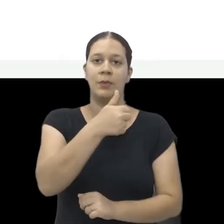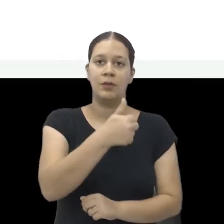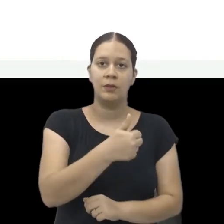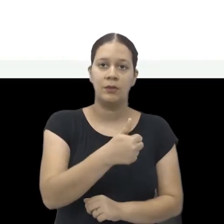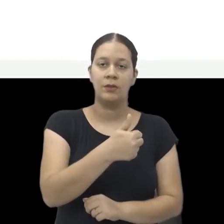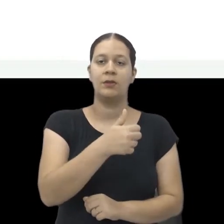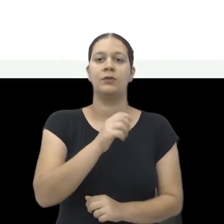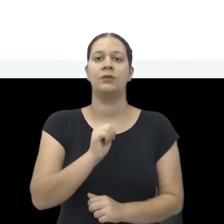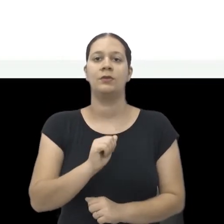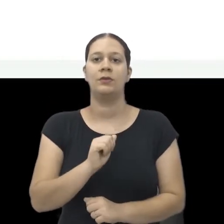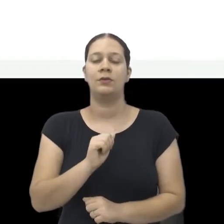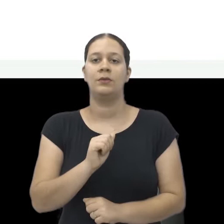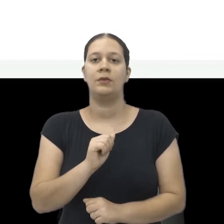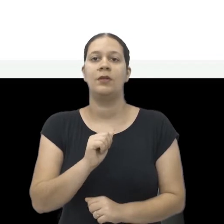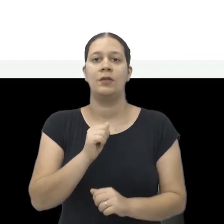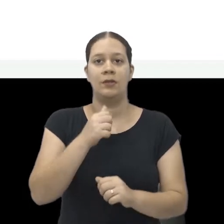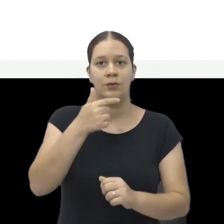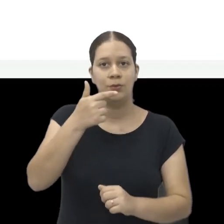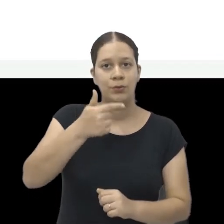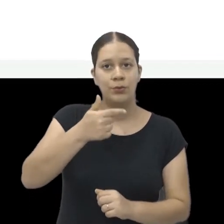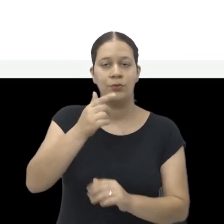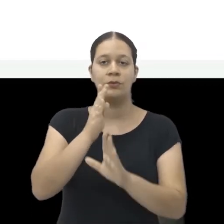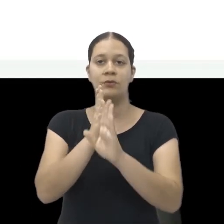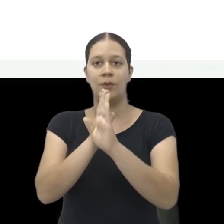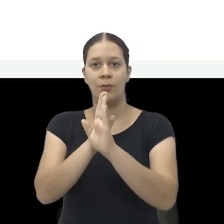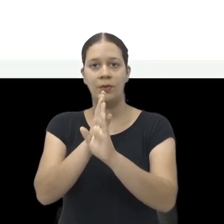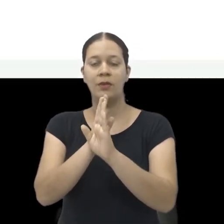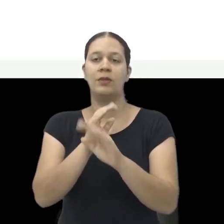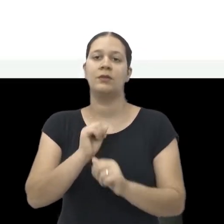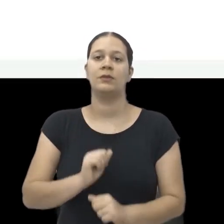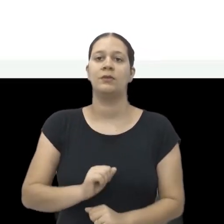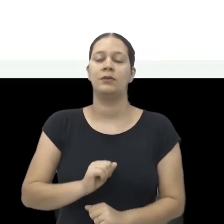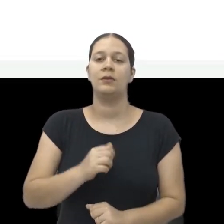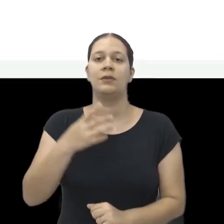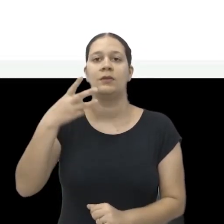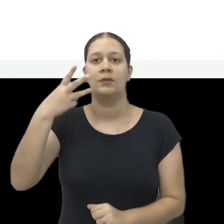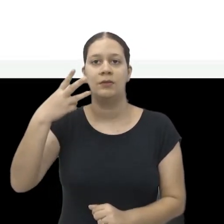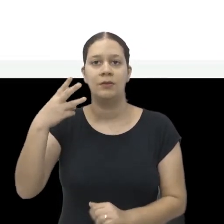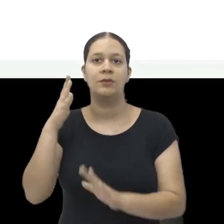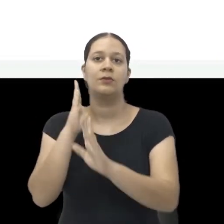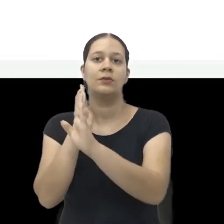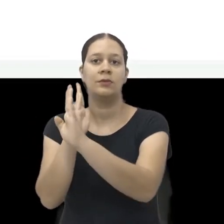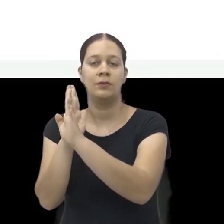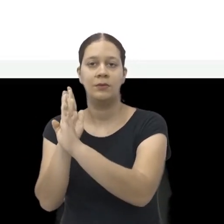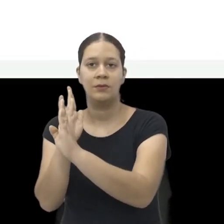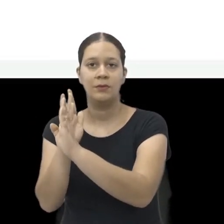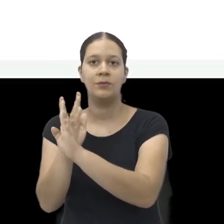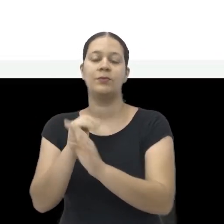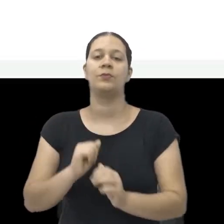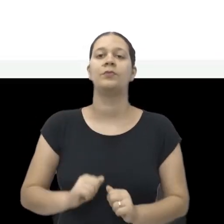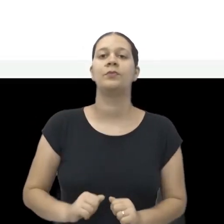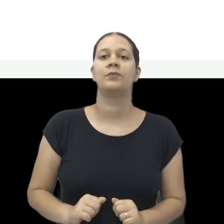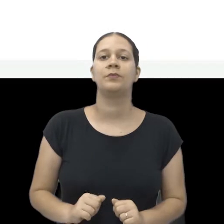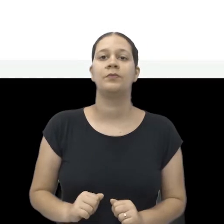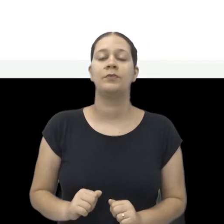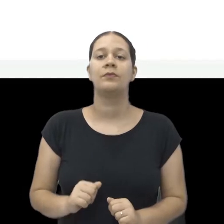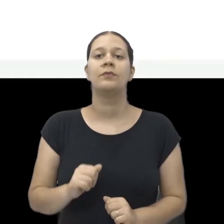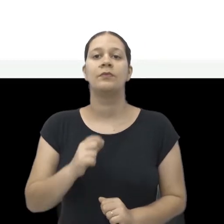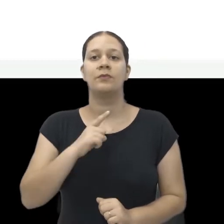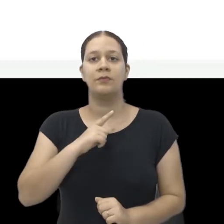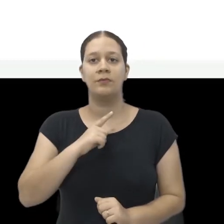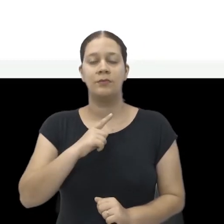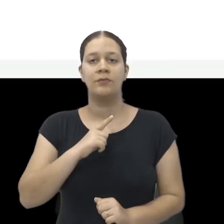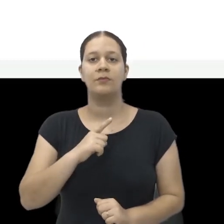figura 1, um lado de base e um lado de altura. A figura 2, dois lados de base e dois lados de altura. A